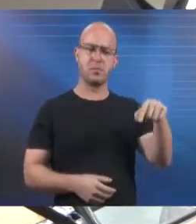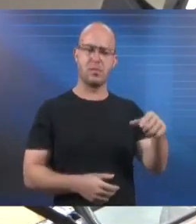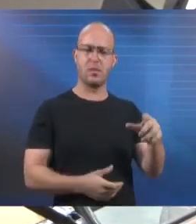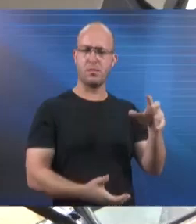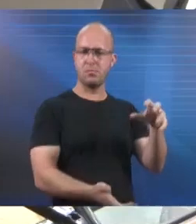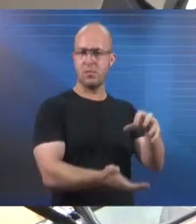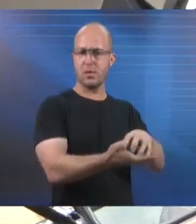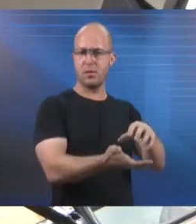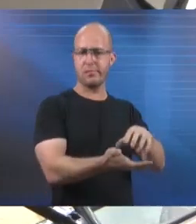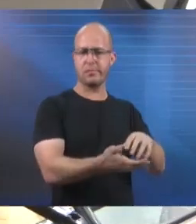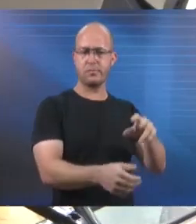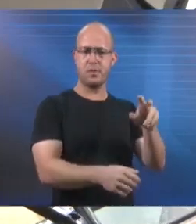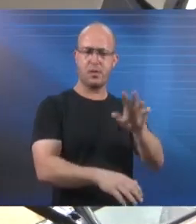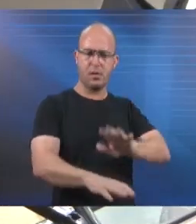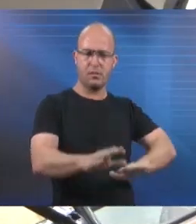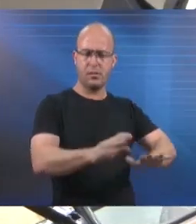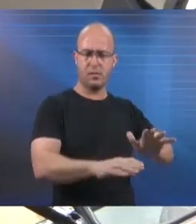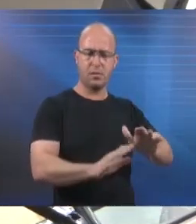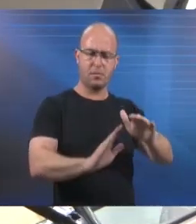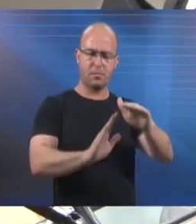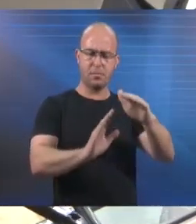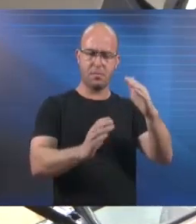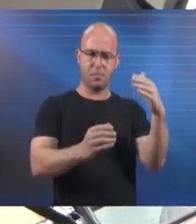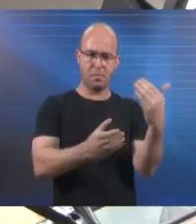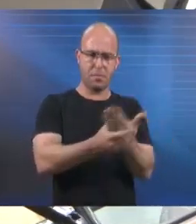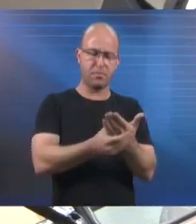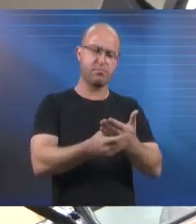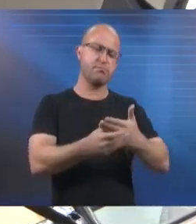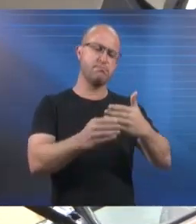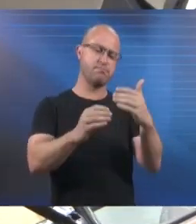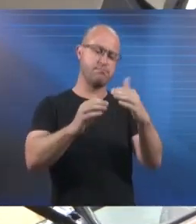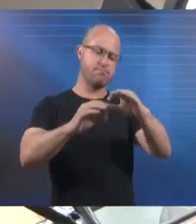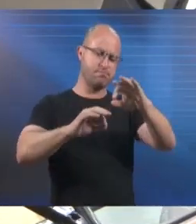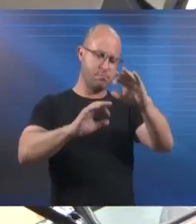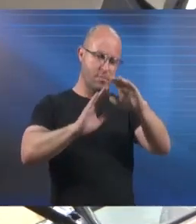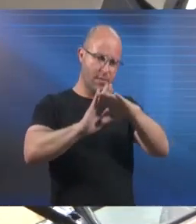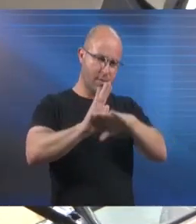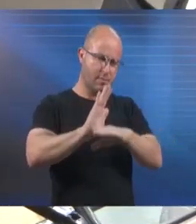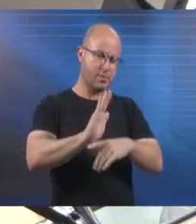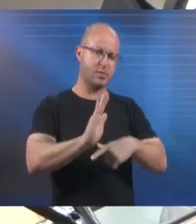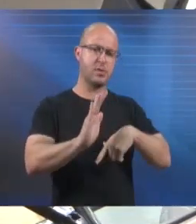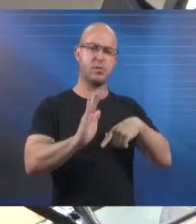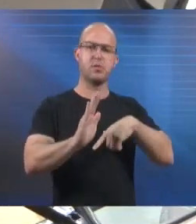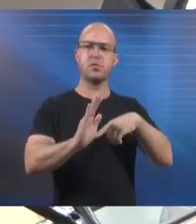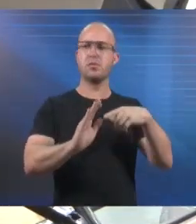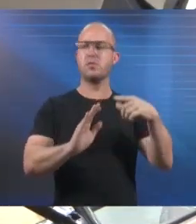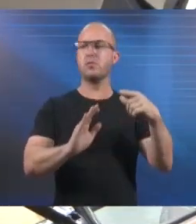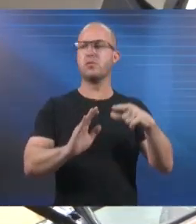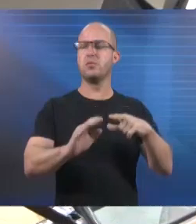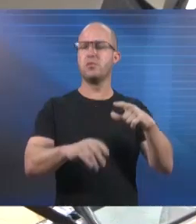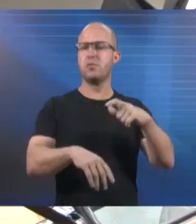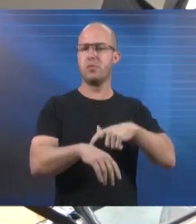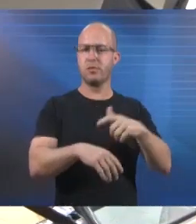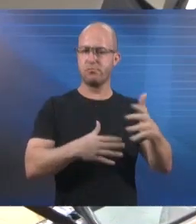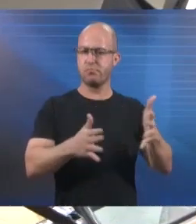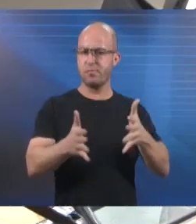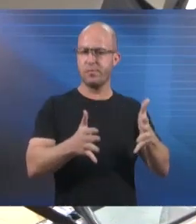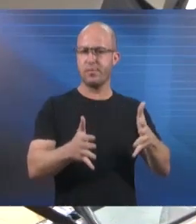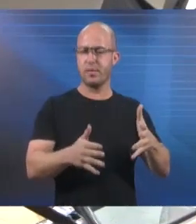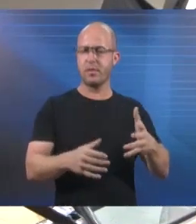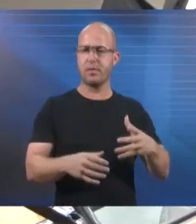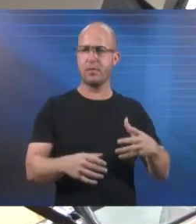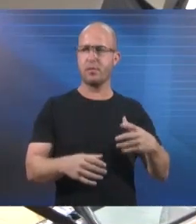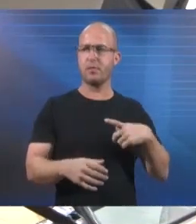deveria ter cuidado dos processos para cumprir os prazos e a gente não tá vivendo isso